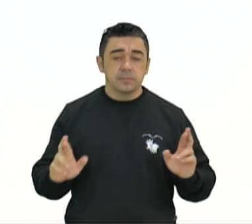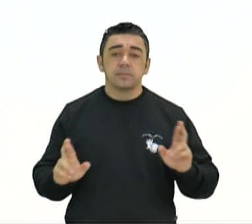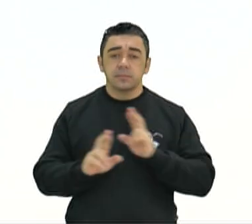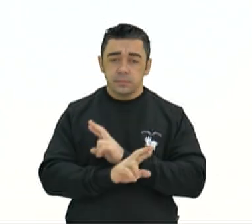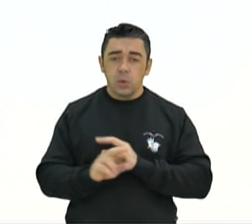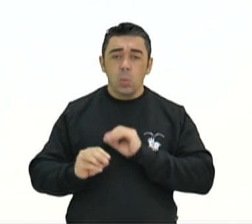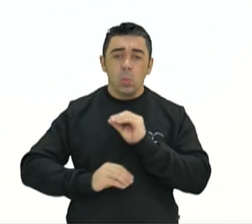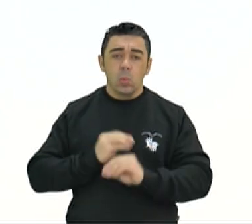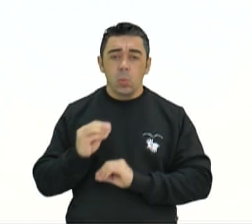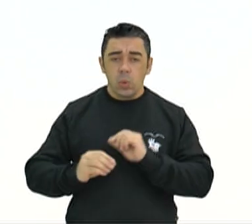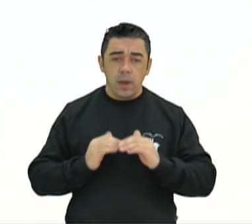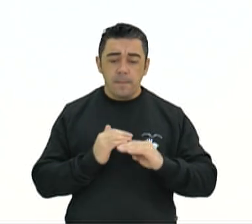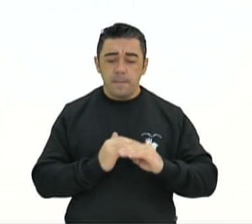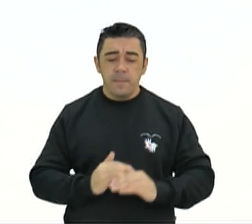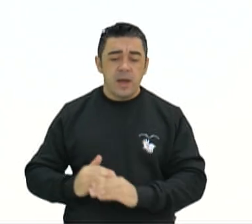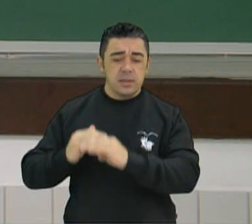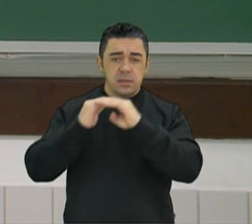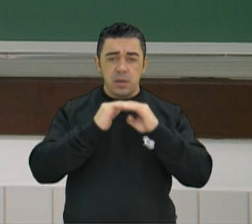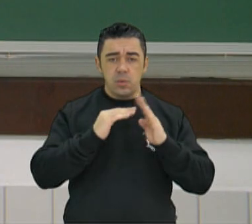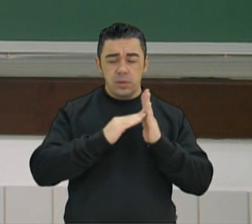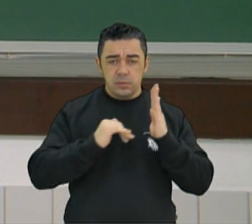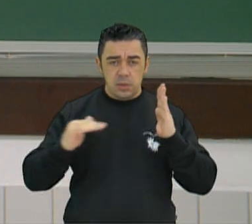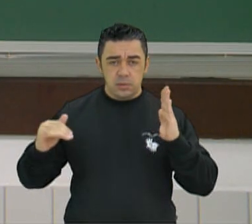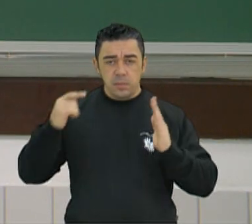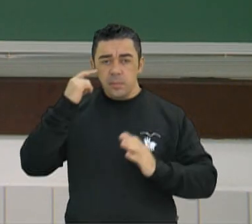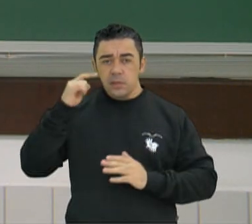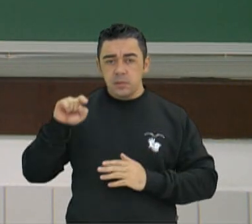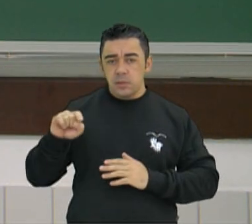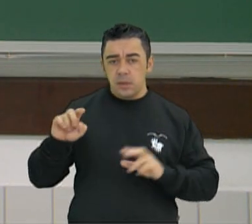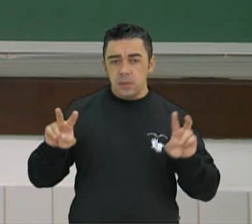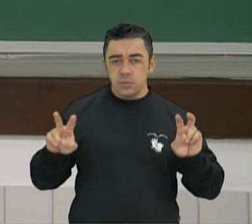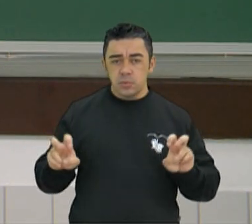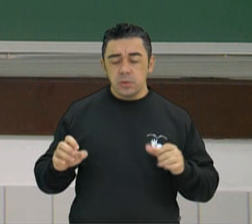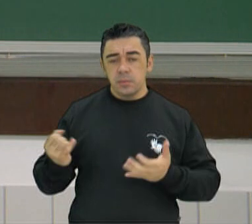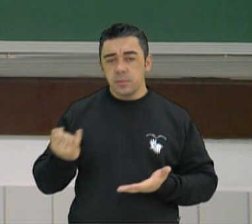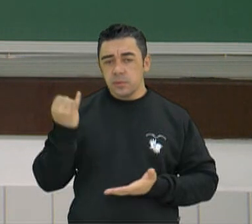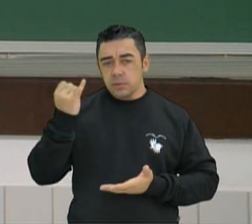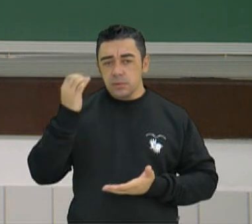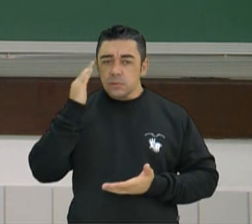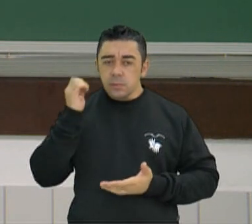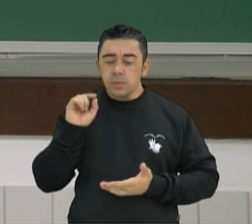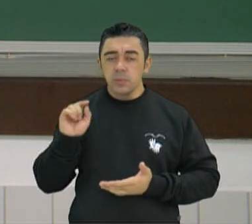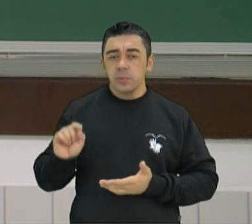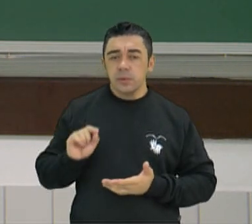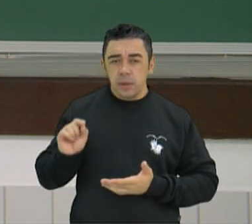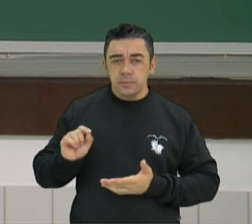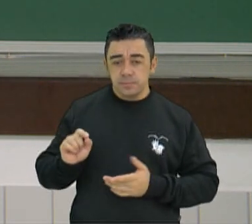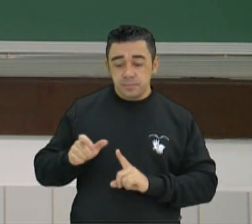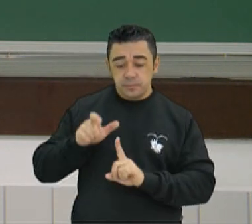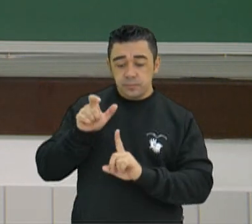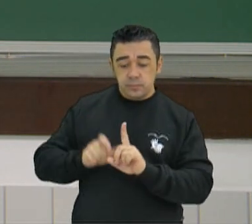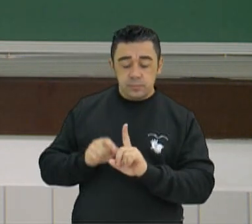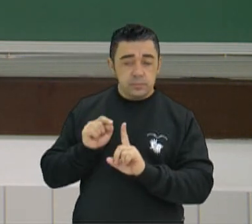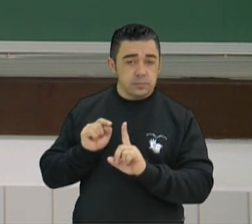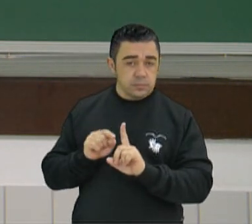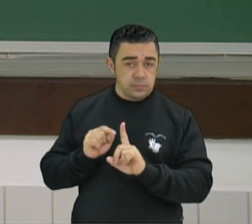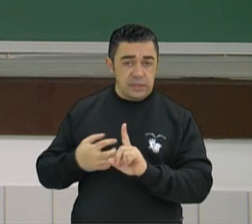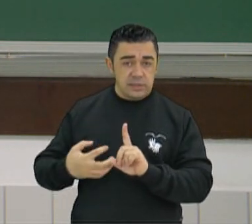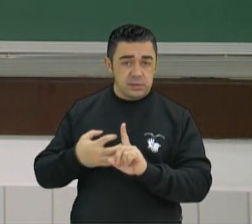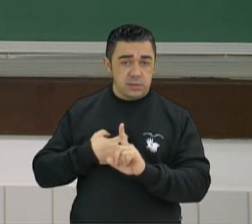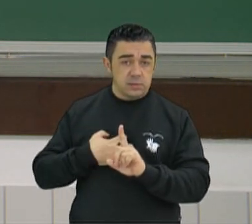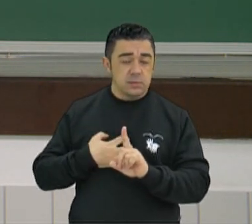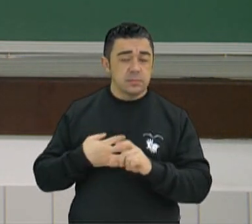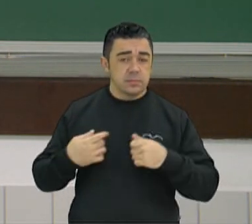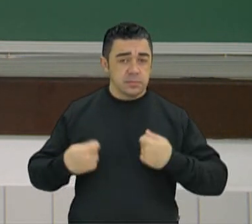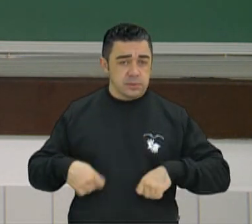ao padrão estético. Então, quando pensamos nesse assunto, é importante abordar que o indivíduo sente uma